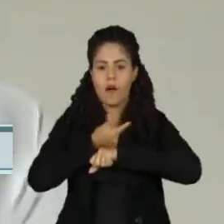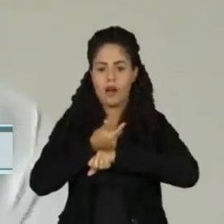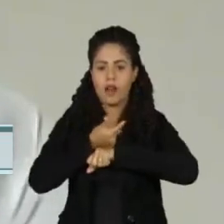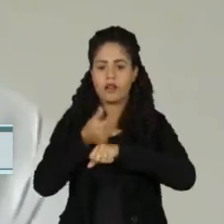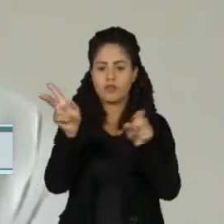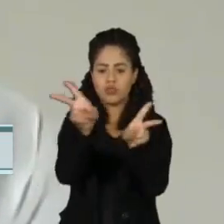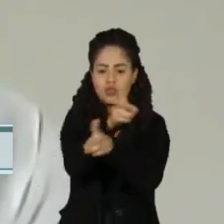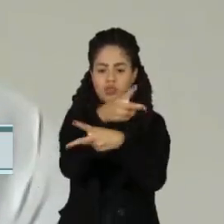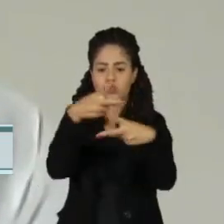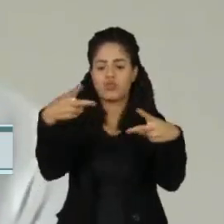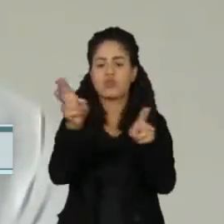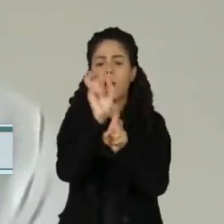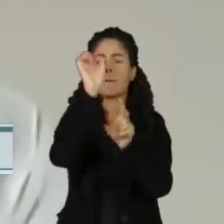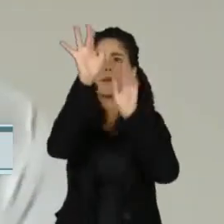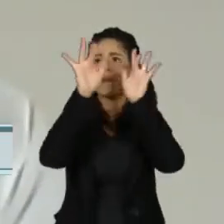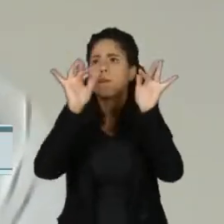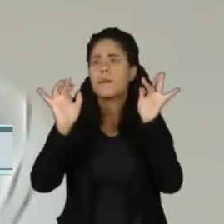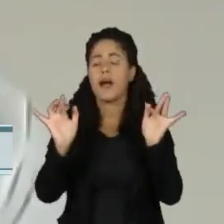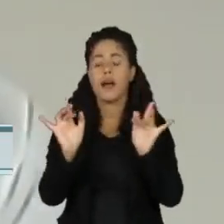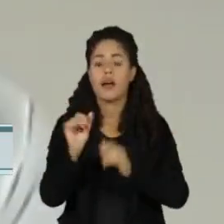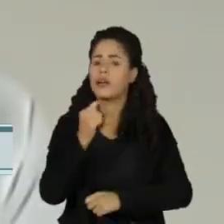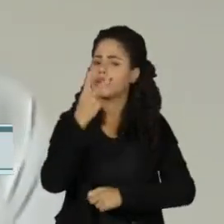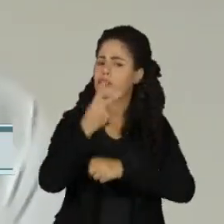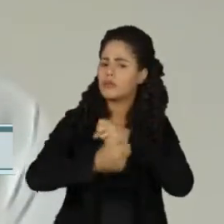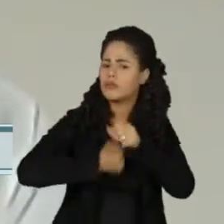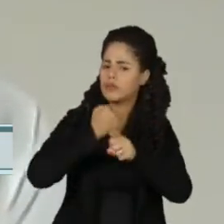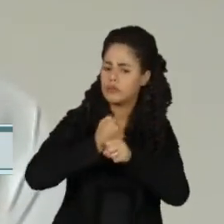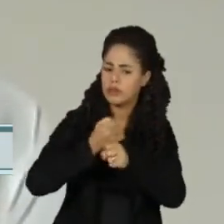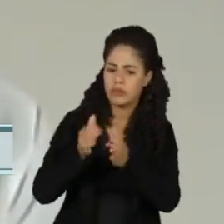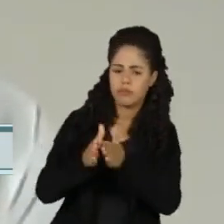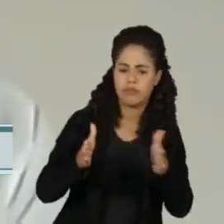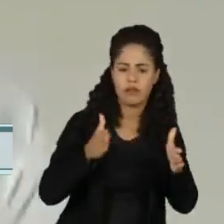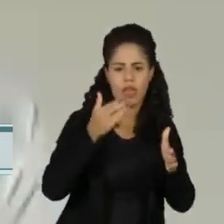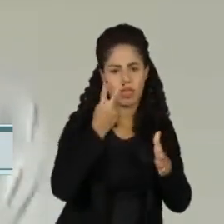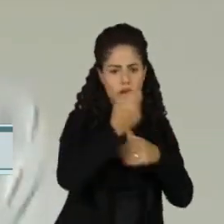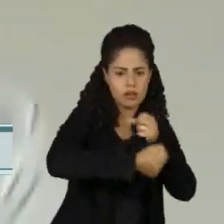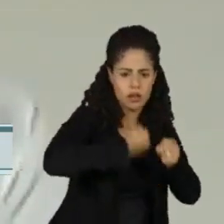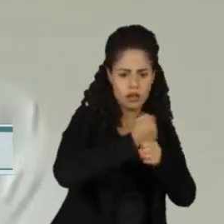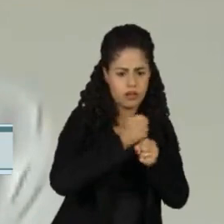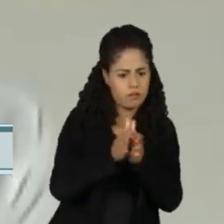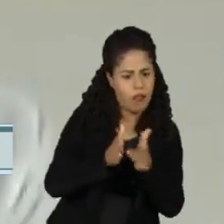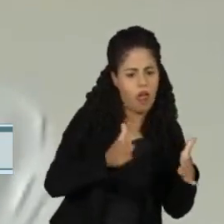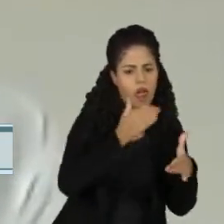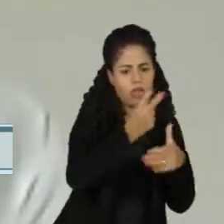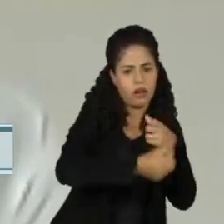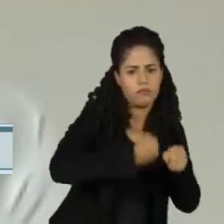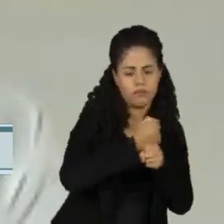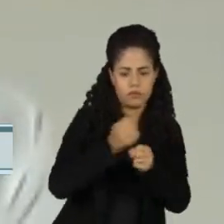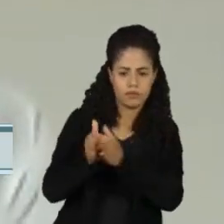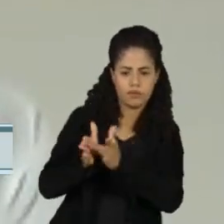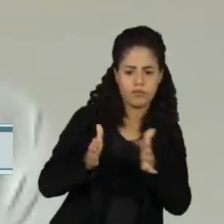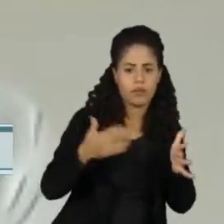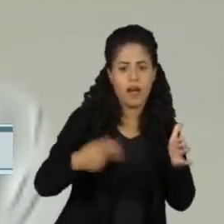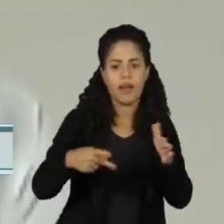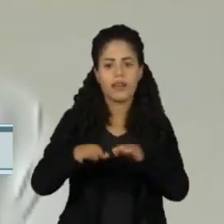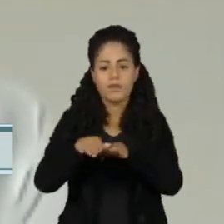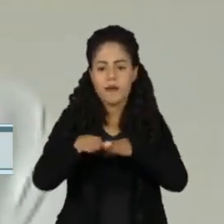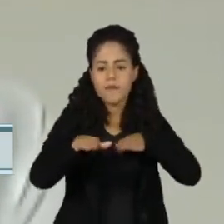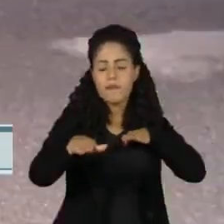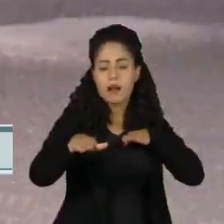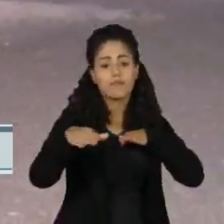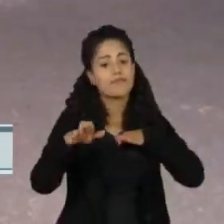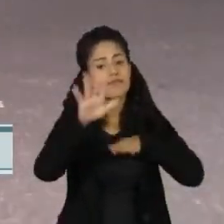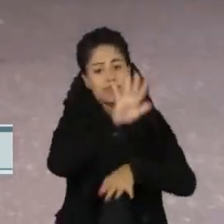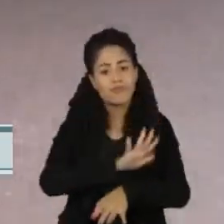A proposição é que a cada 2 anos, todos os veículos automotores no nosso estado brasileiro